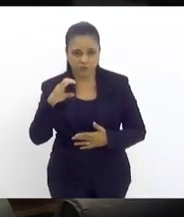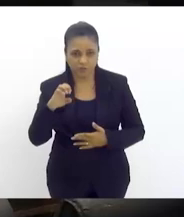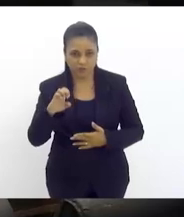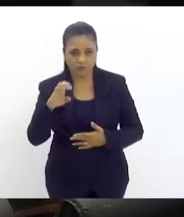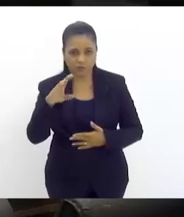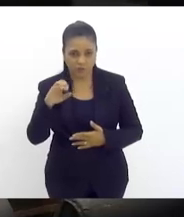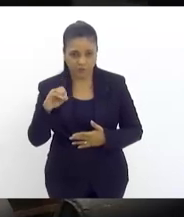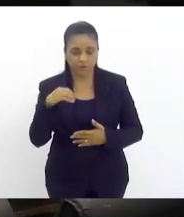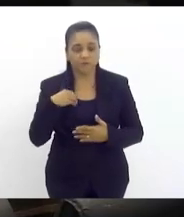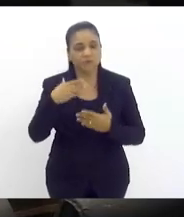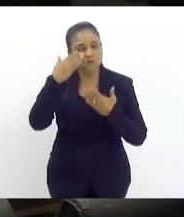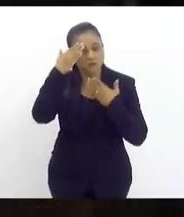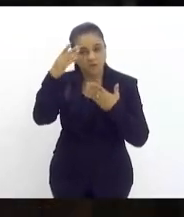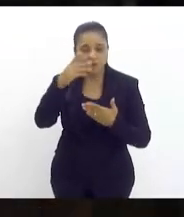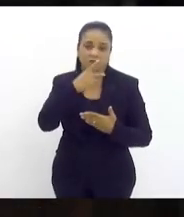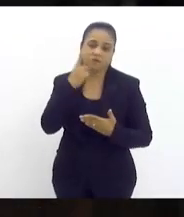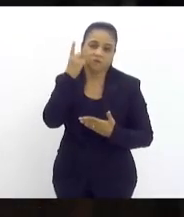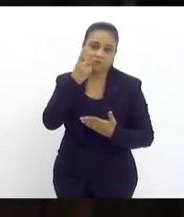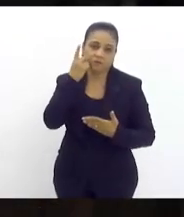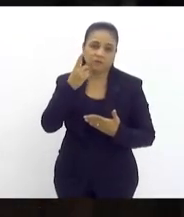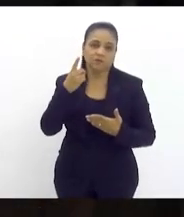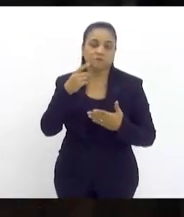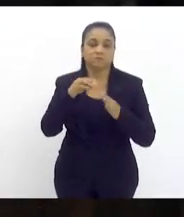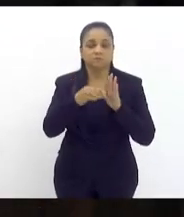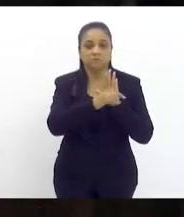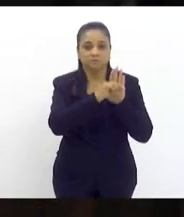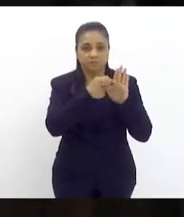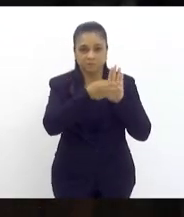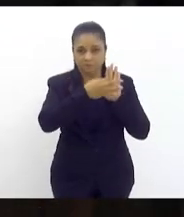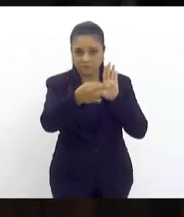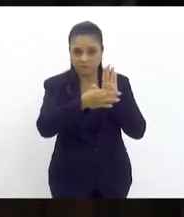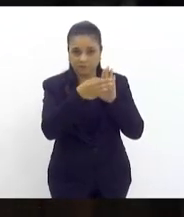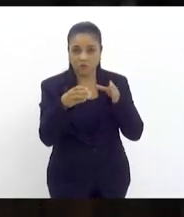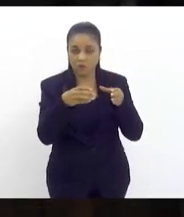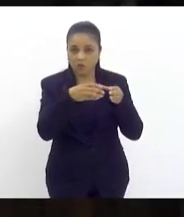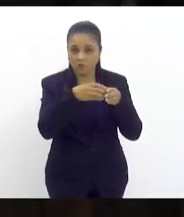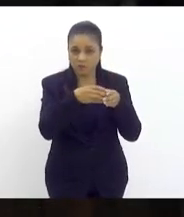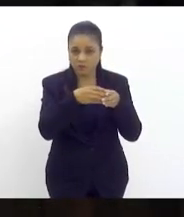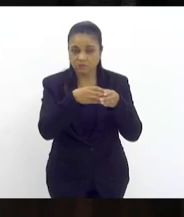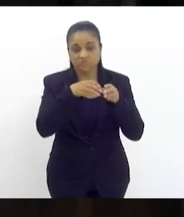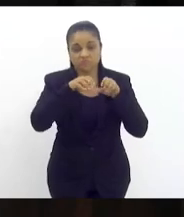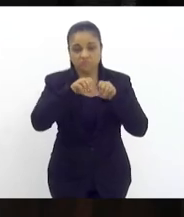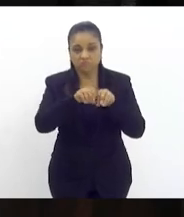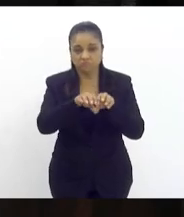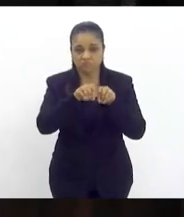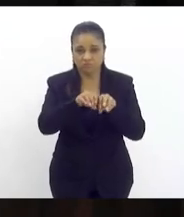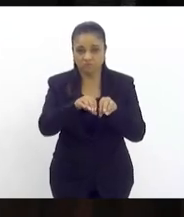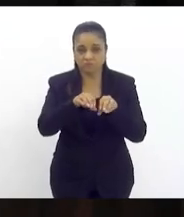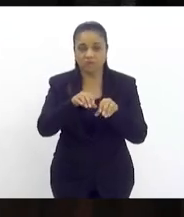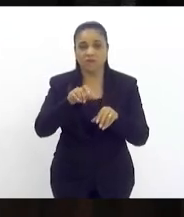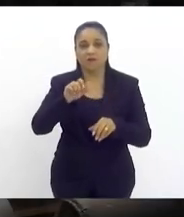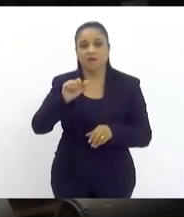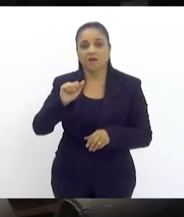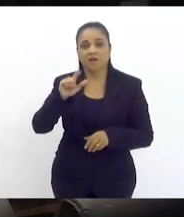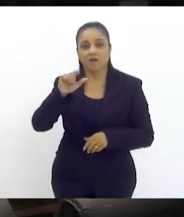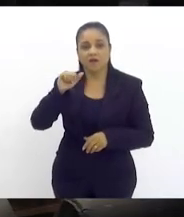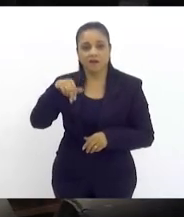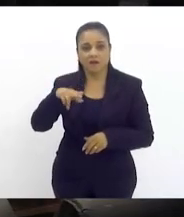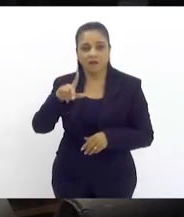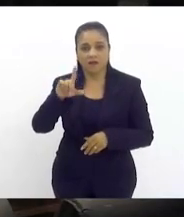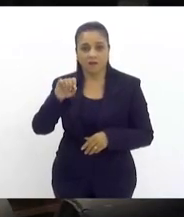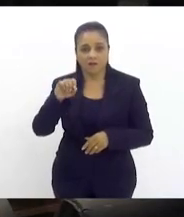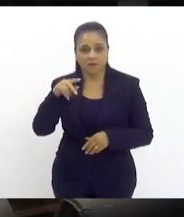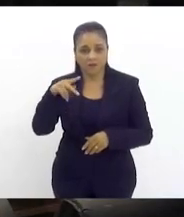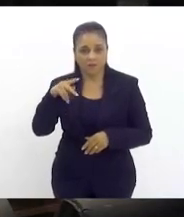Muito obrigado, deputado. Para emitir parecer pela Comissão de Educação, deputado Alan Lopes. Opa, um